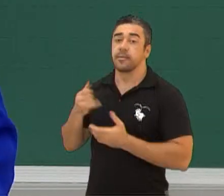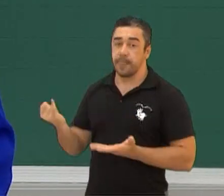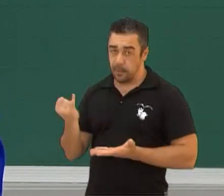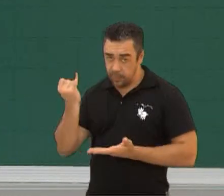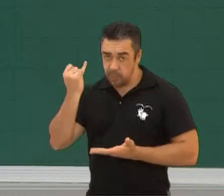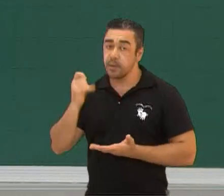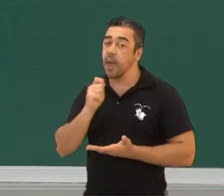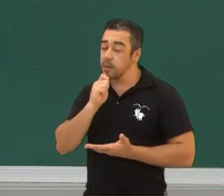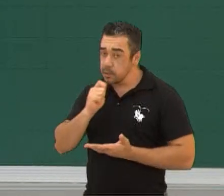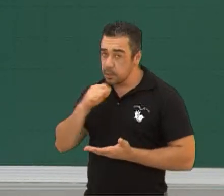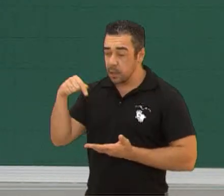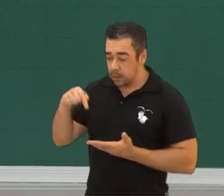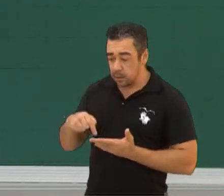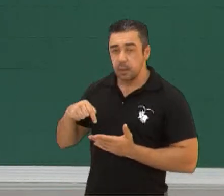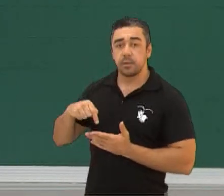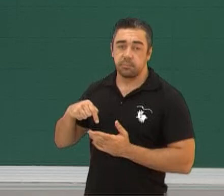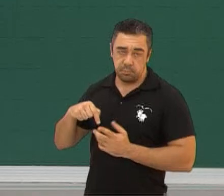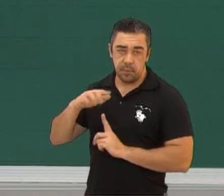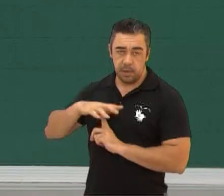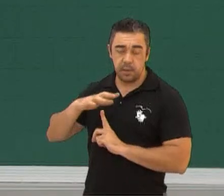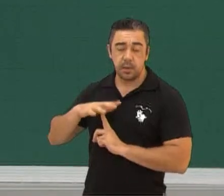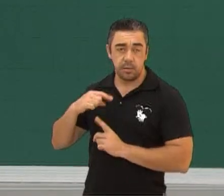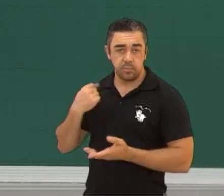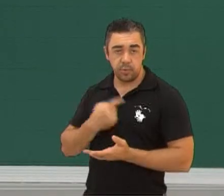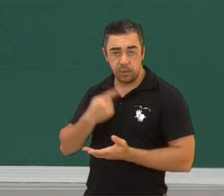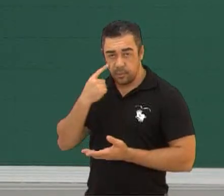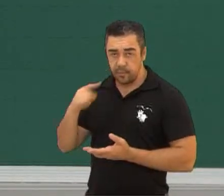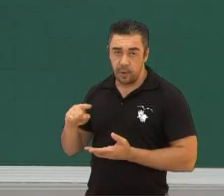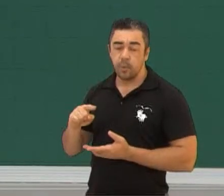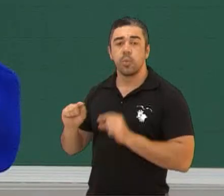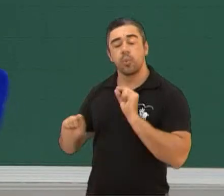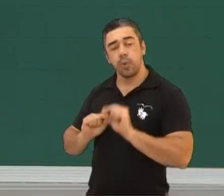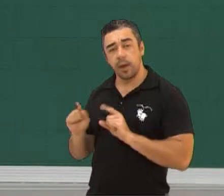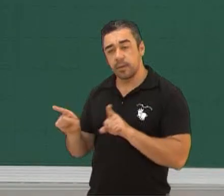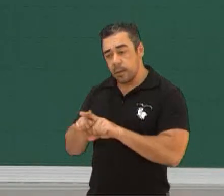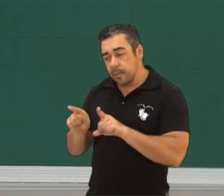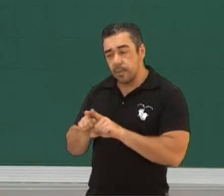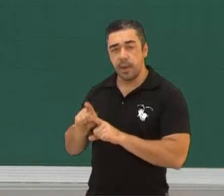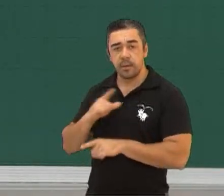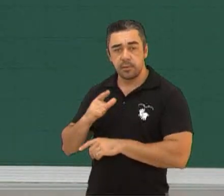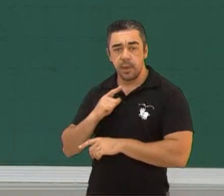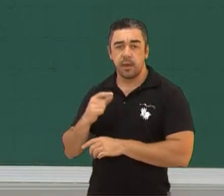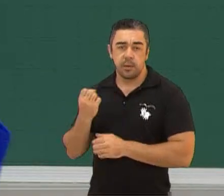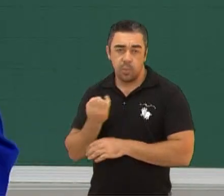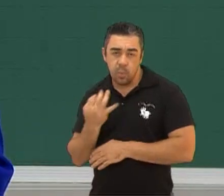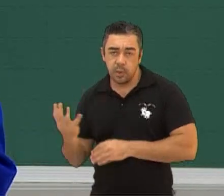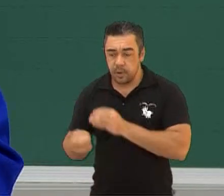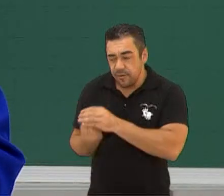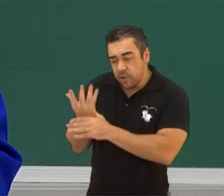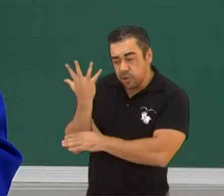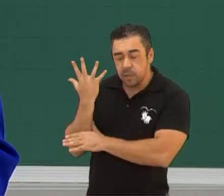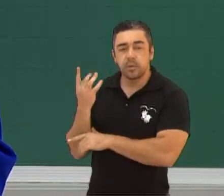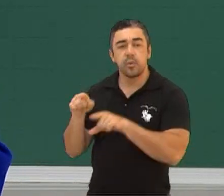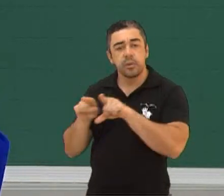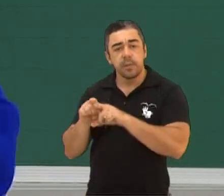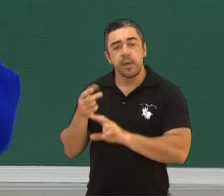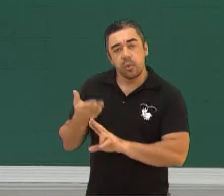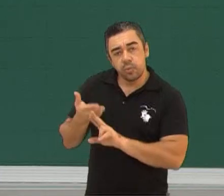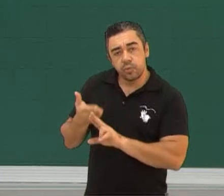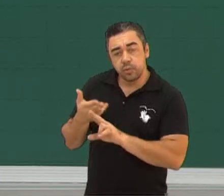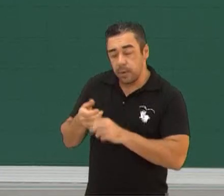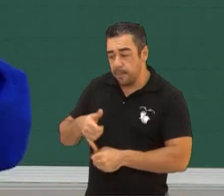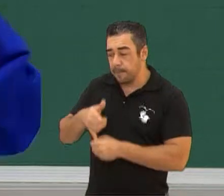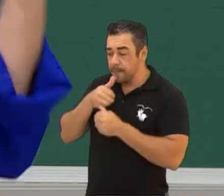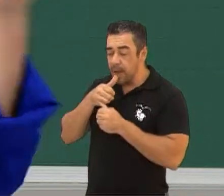importante no nosso estado, muito presente ainda no nosso estado em termos tanto de vegetação nativa quanto de a utilização da erva